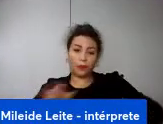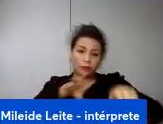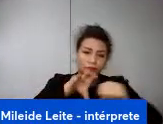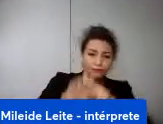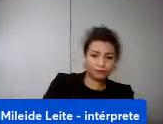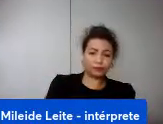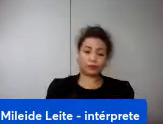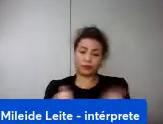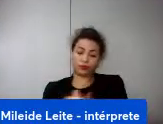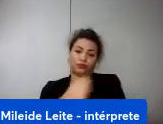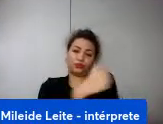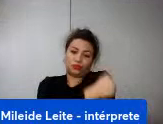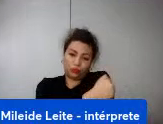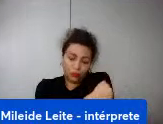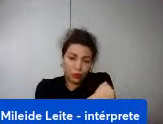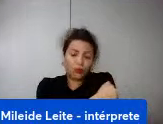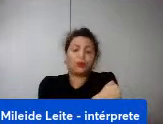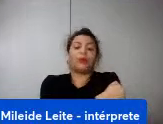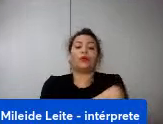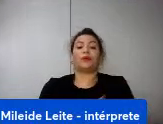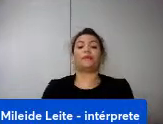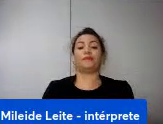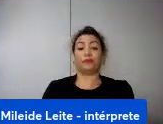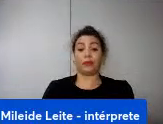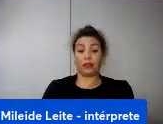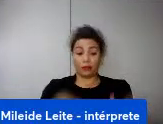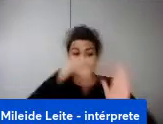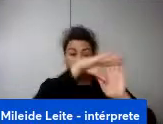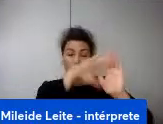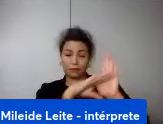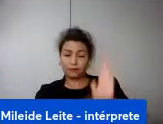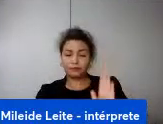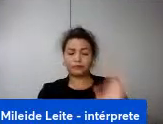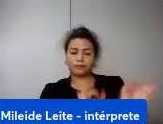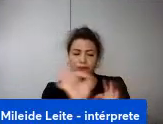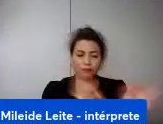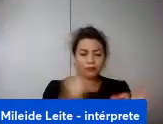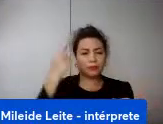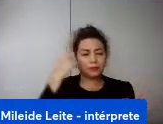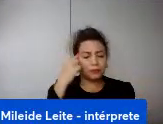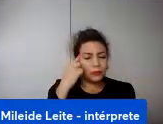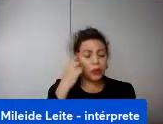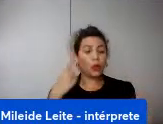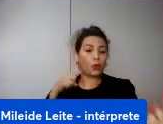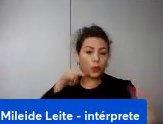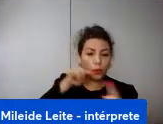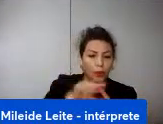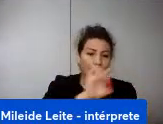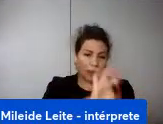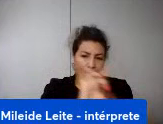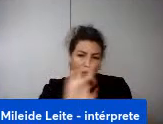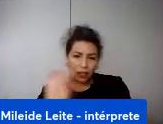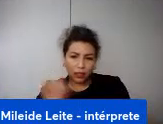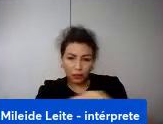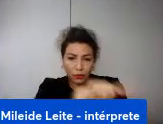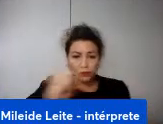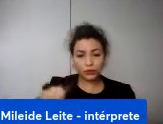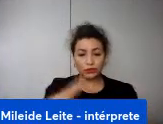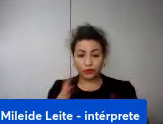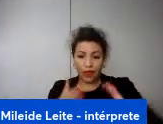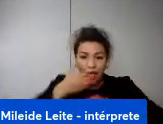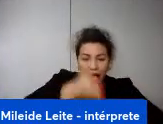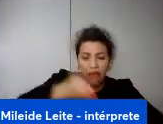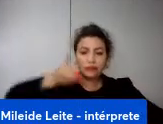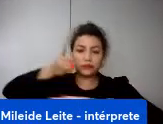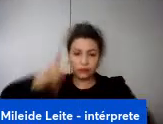desses estudantes. Então, a programação foi pensada e planejada para que cada um de vocês tivesse acesso